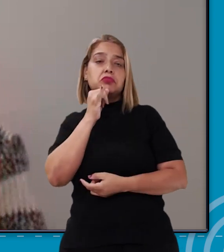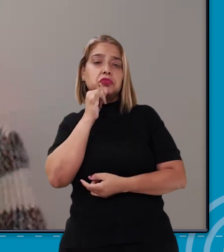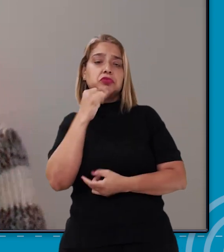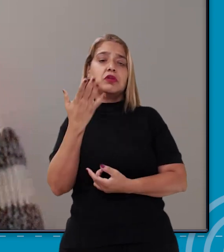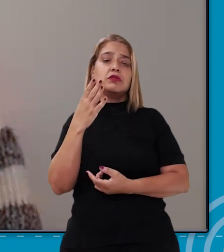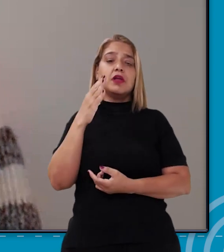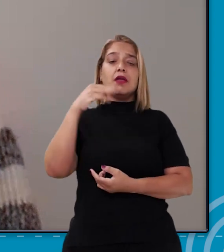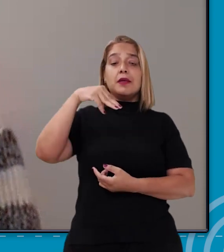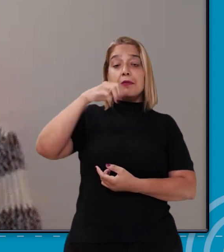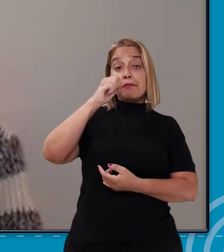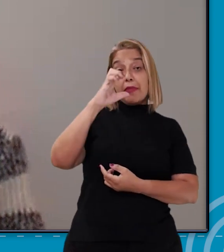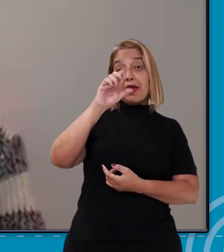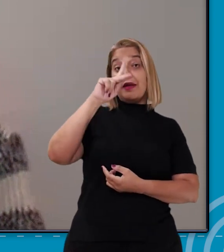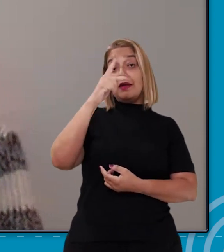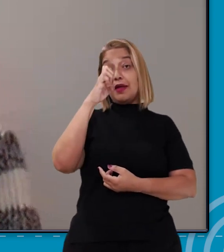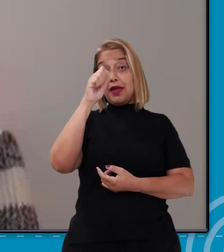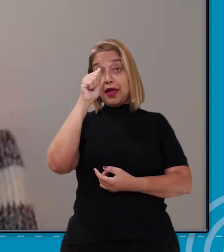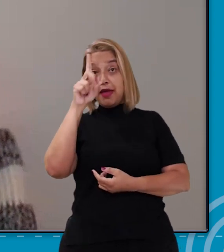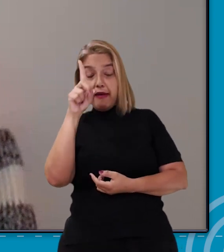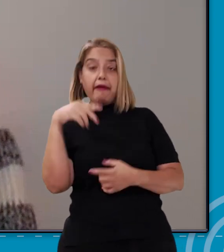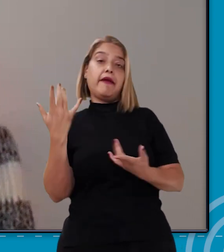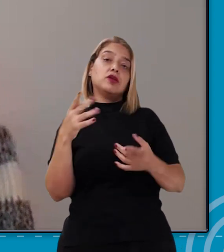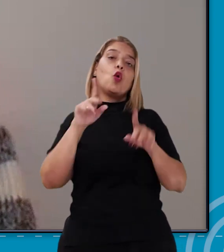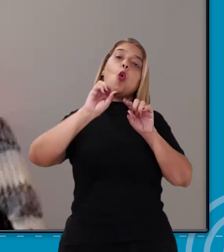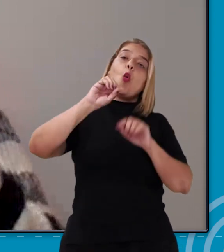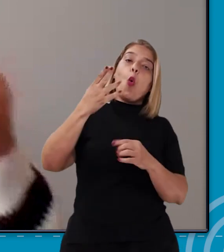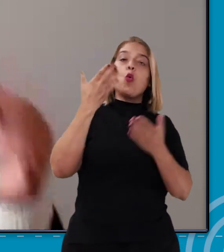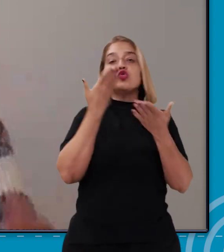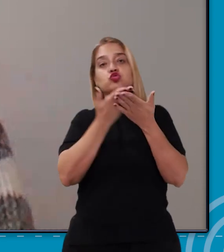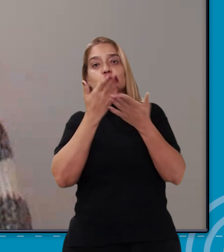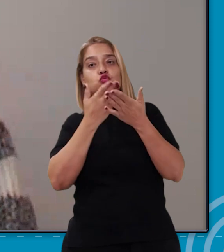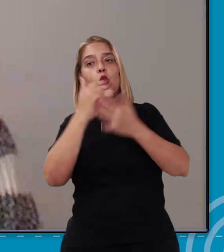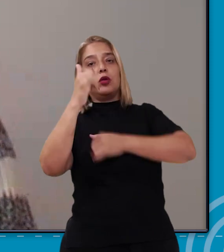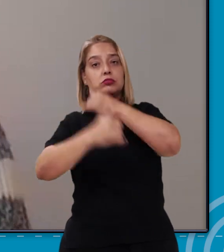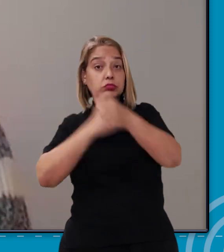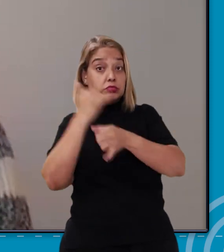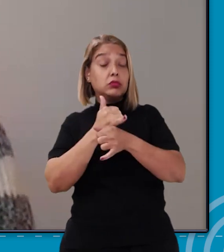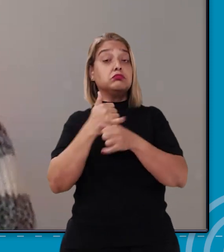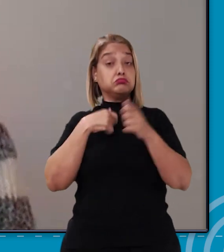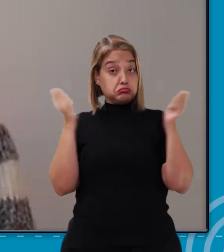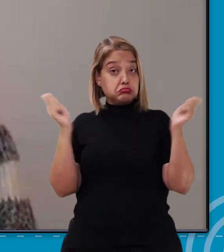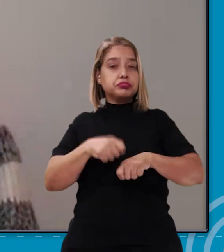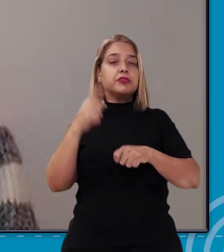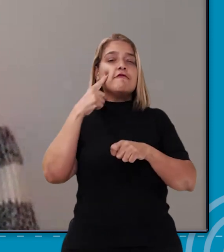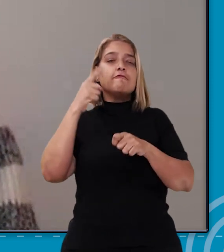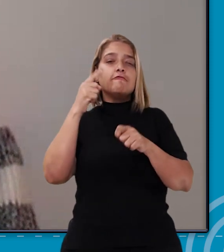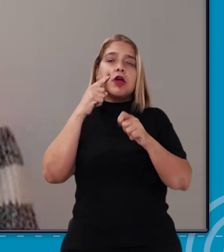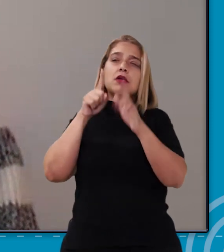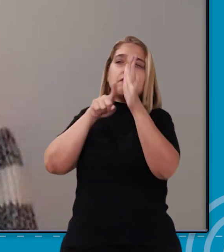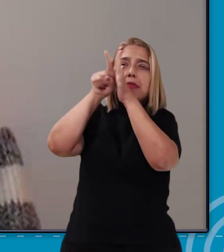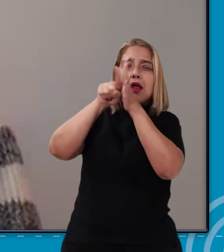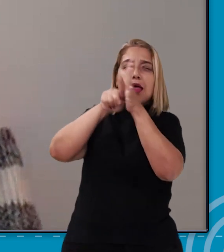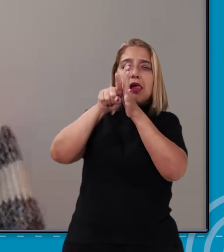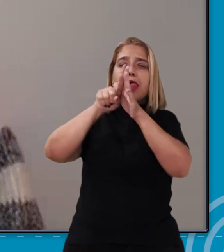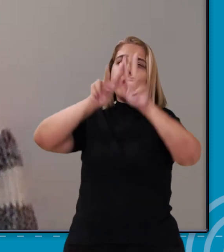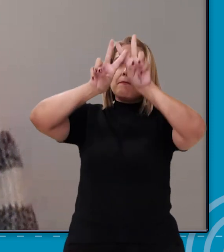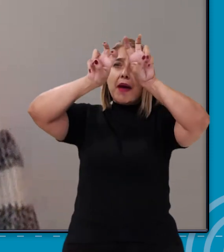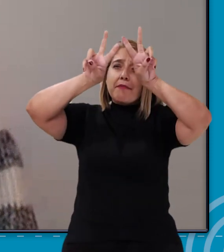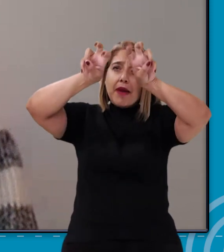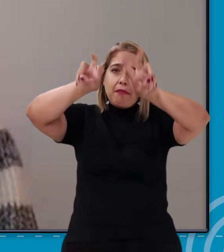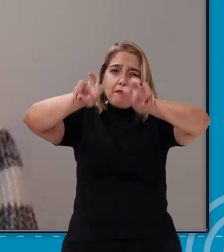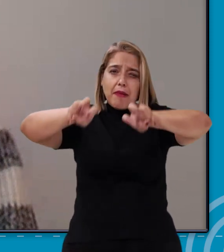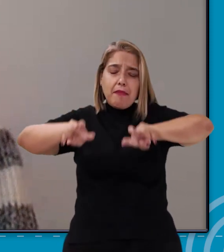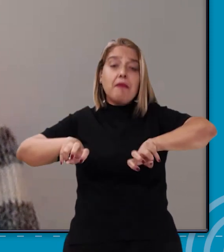o MacRed, por exemplo, ou Escola Digital. Então, eu posso fazer filtros que me ajudem a encontrar os melhores jogos de promoção